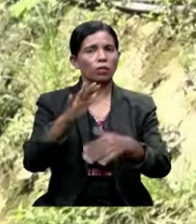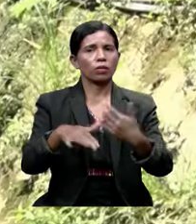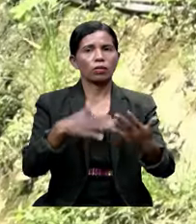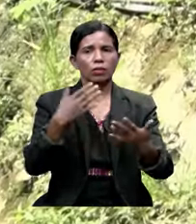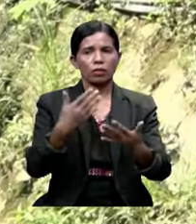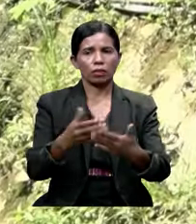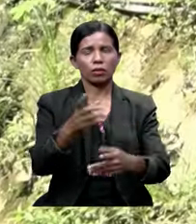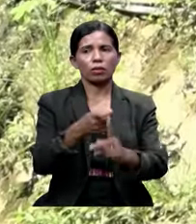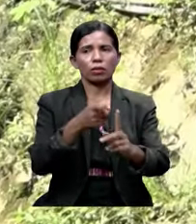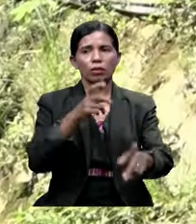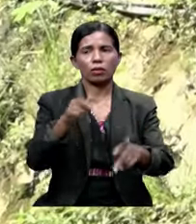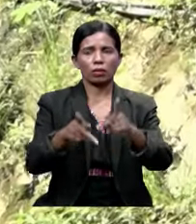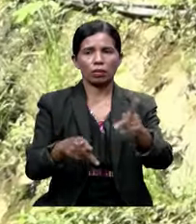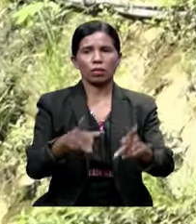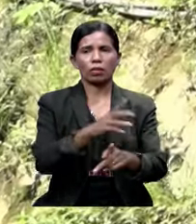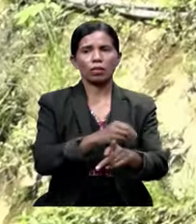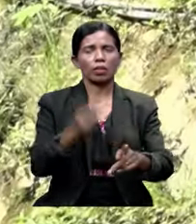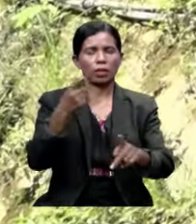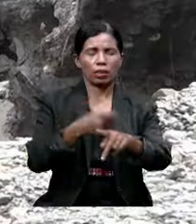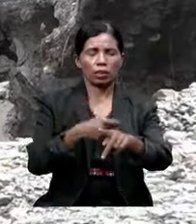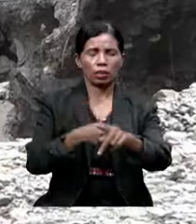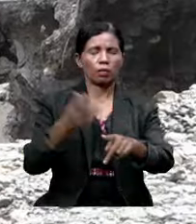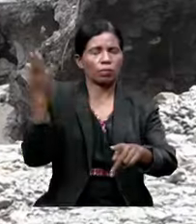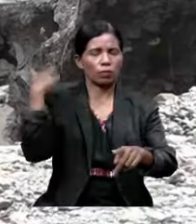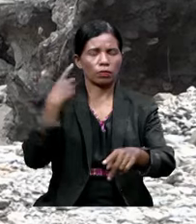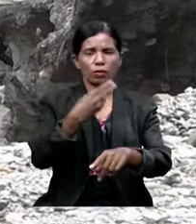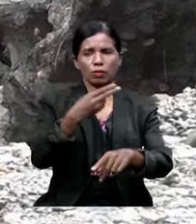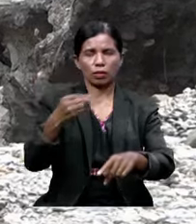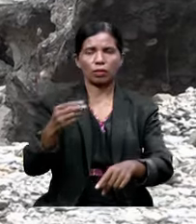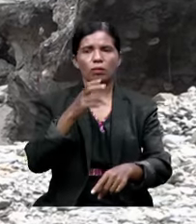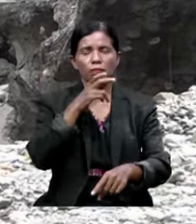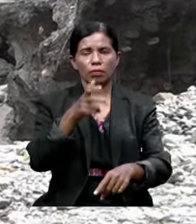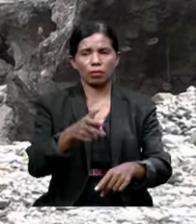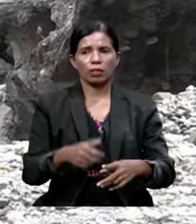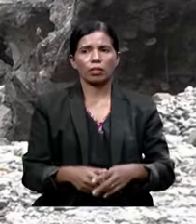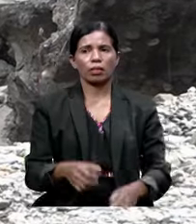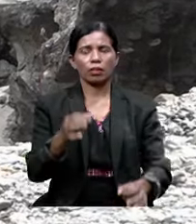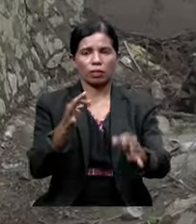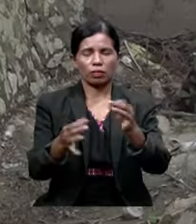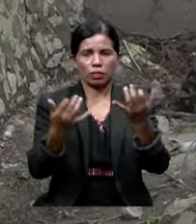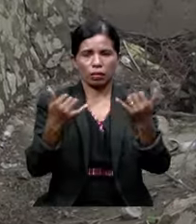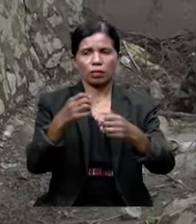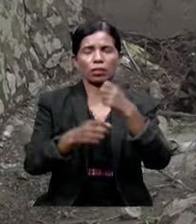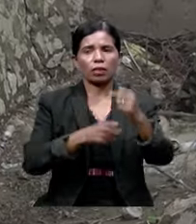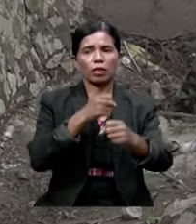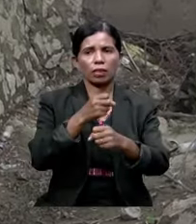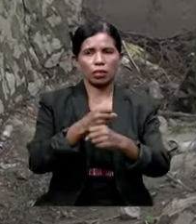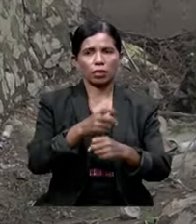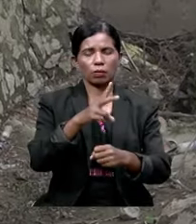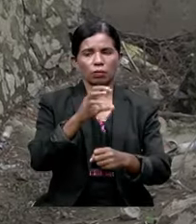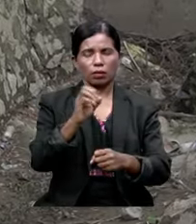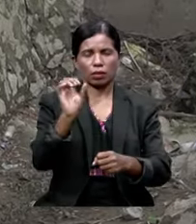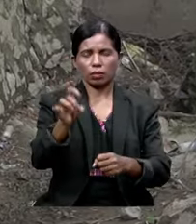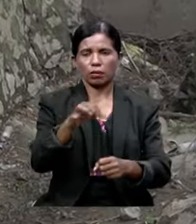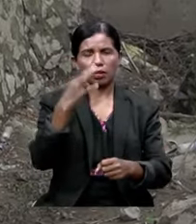liman fatin husi kolonialismo portugues no Indonesia nian. Mas que no ne iha tinan rihun rua sanulu